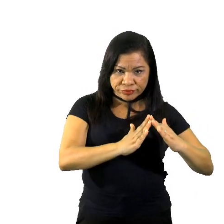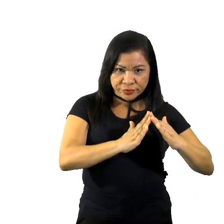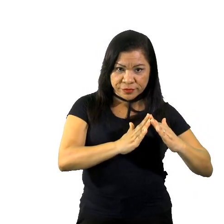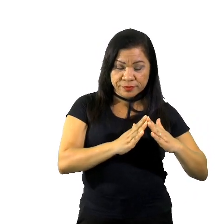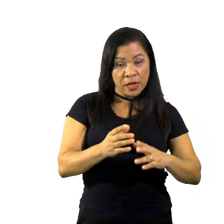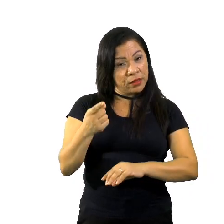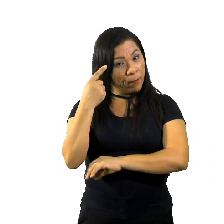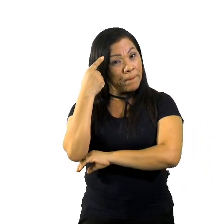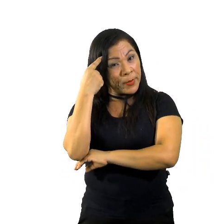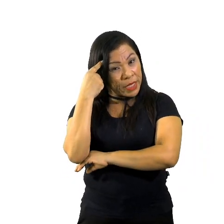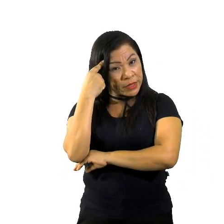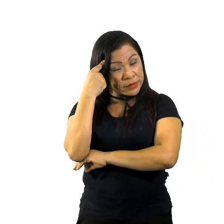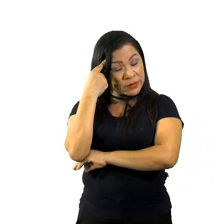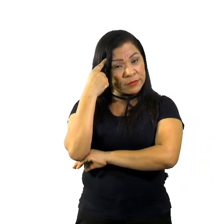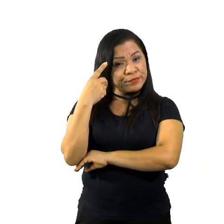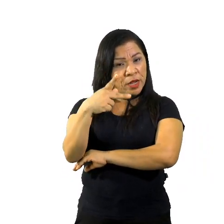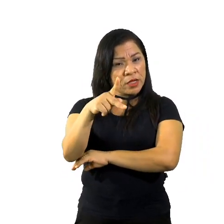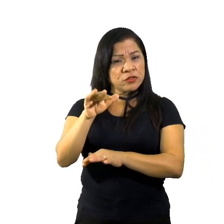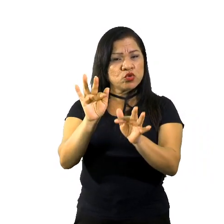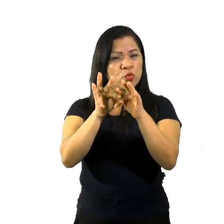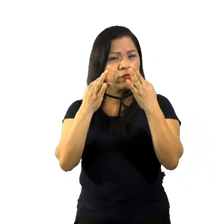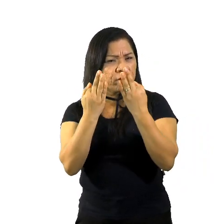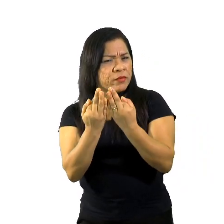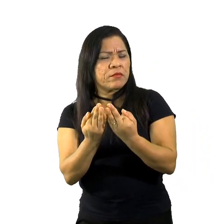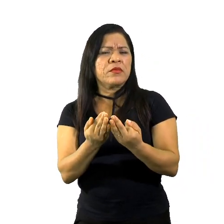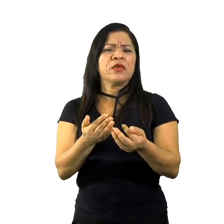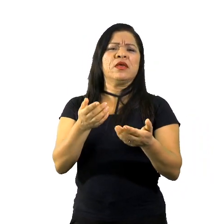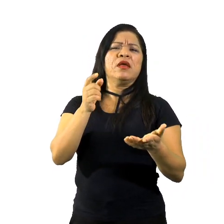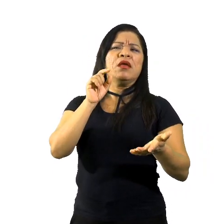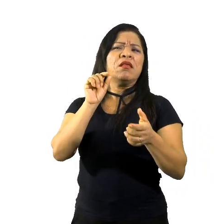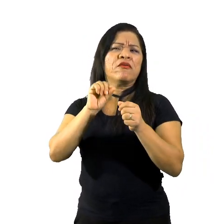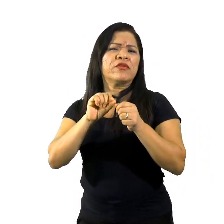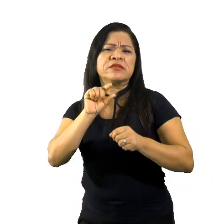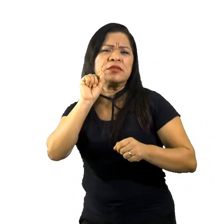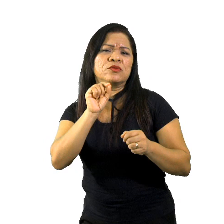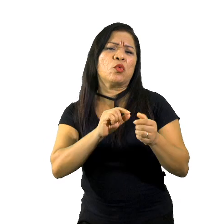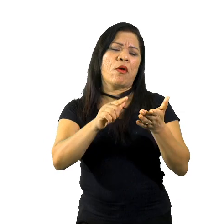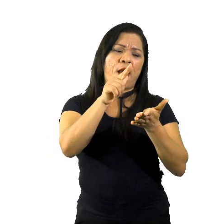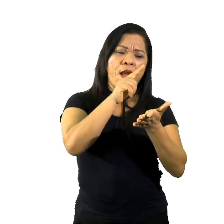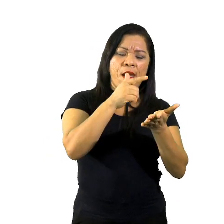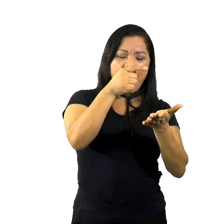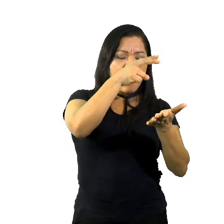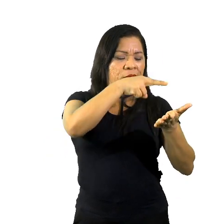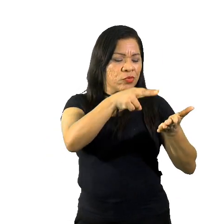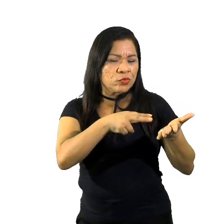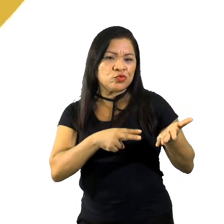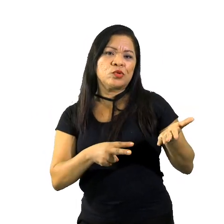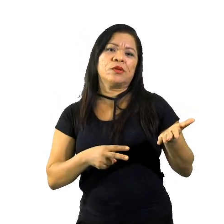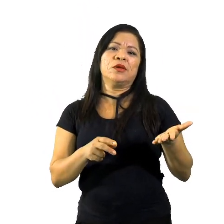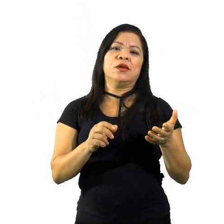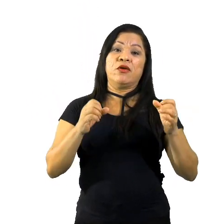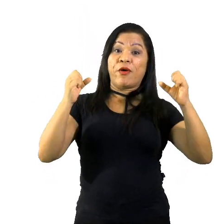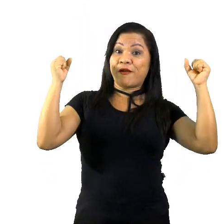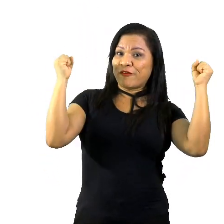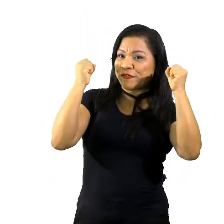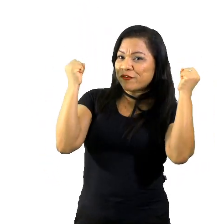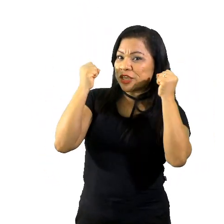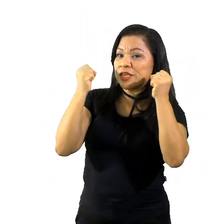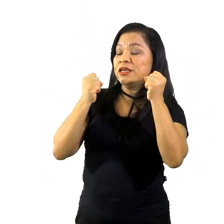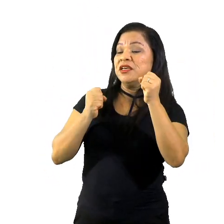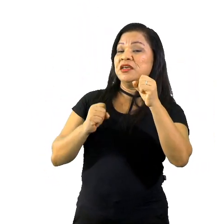e sua família está fazendo? A leitura de um livro, a prática de alguma atividade física ou outras atividades em